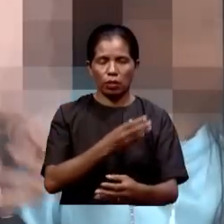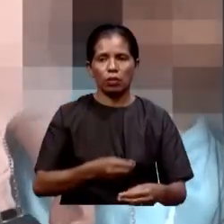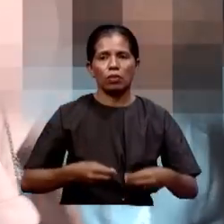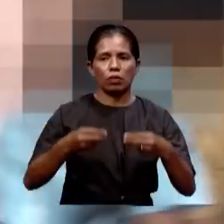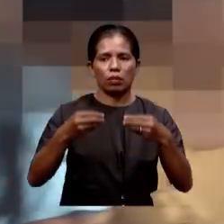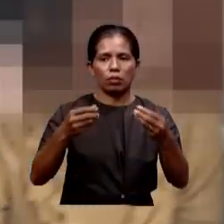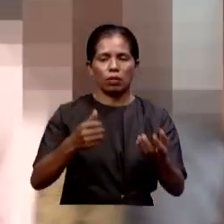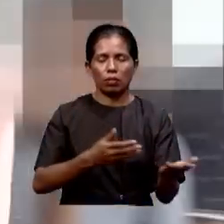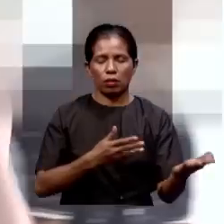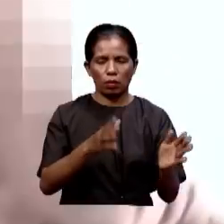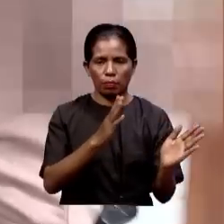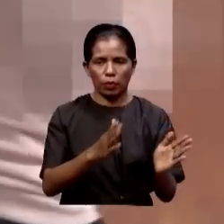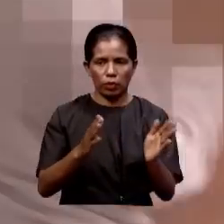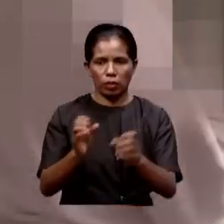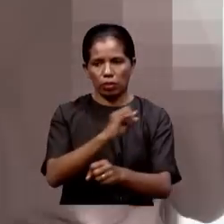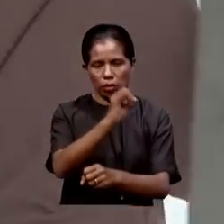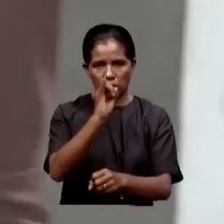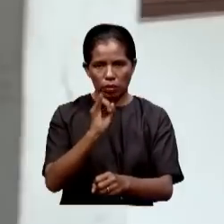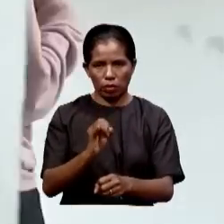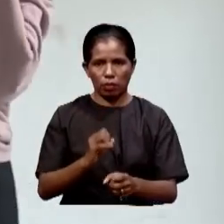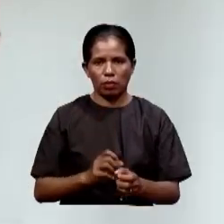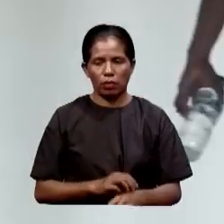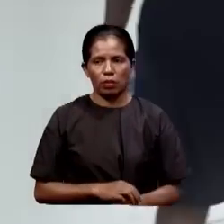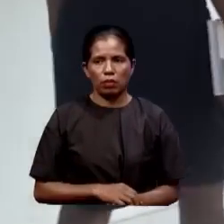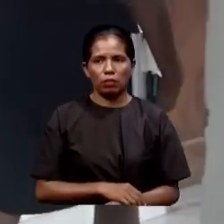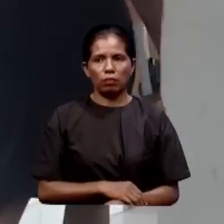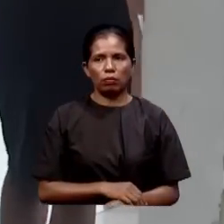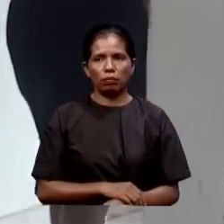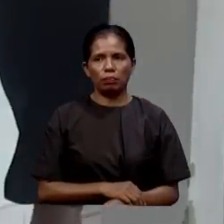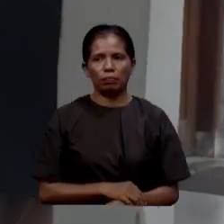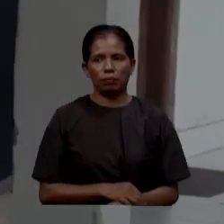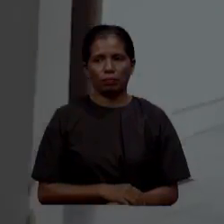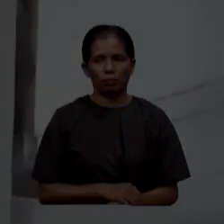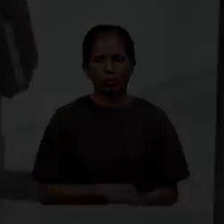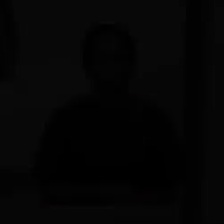rode submete ba processo identificação. João Carlos Marito da Costa, GMN.